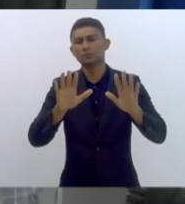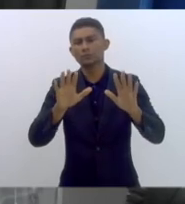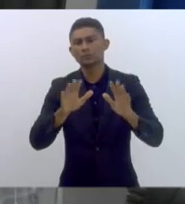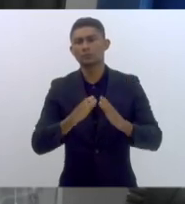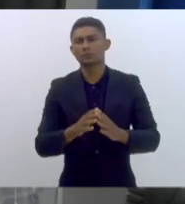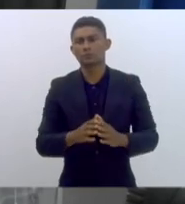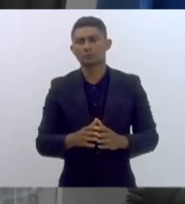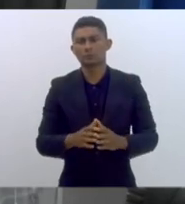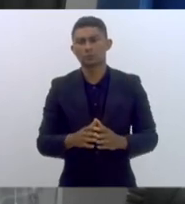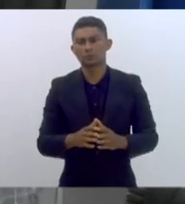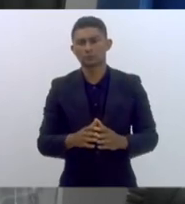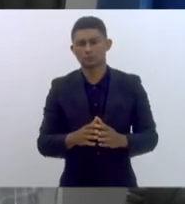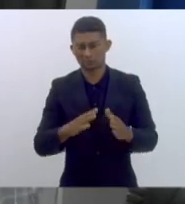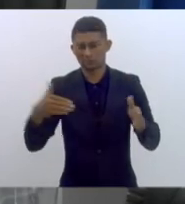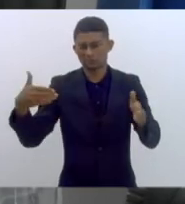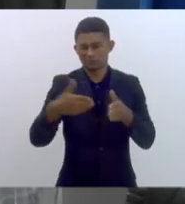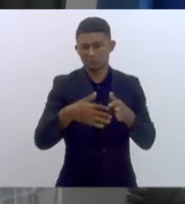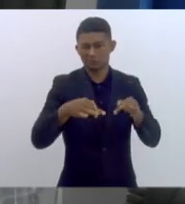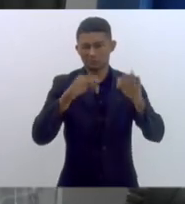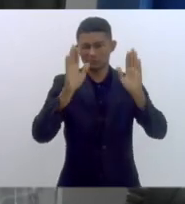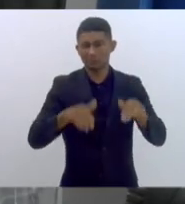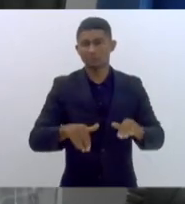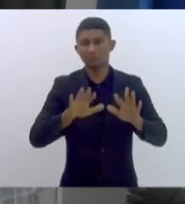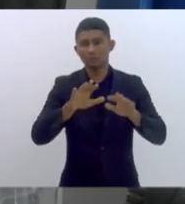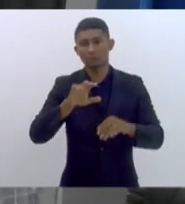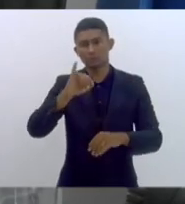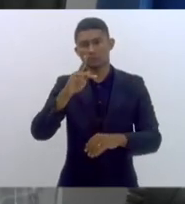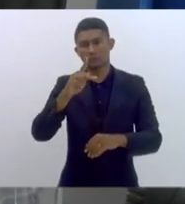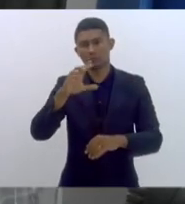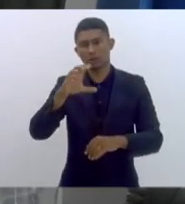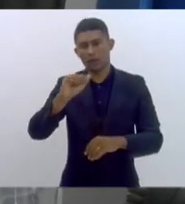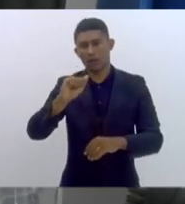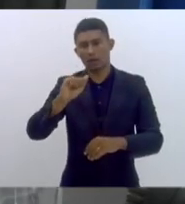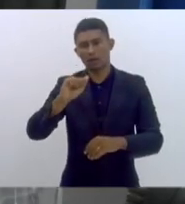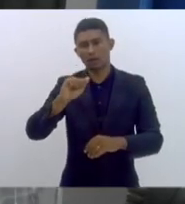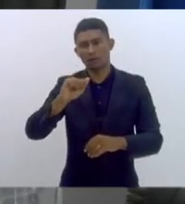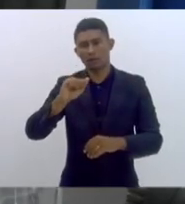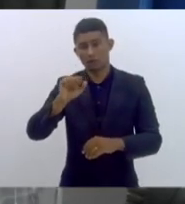Ok. Já vai acabar IPCA de 8, né? Não, aí é o IPCA,